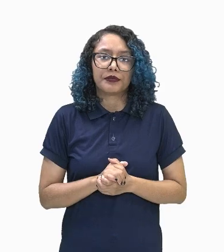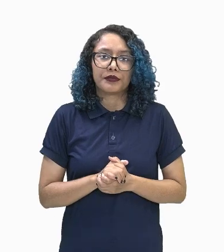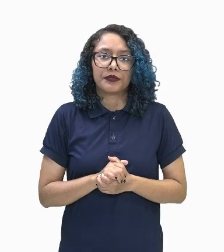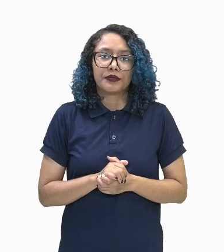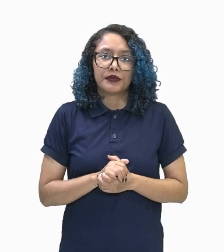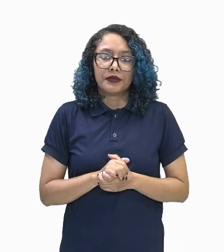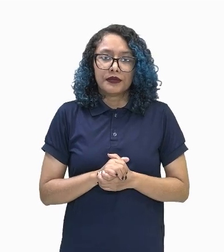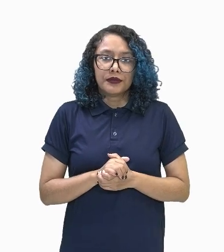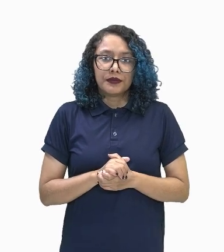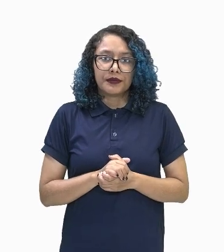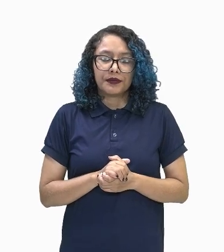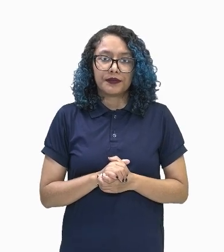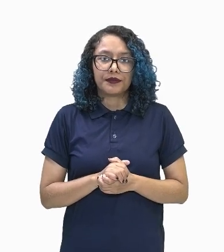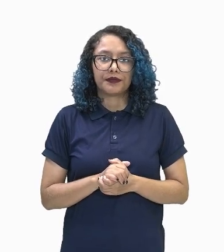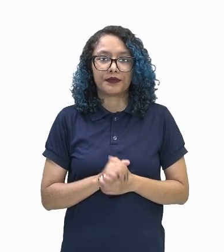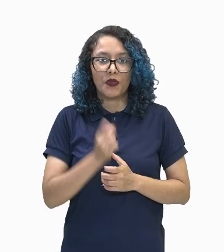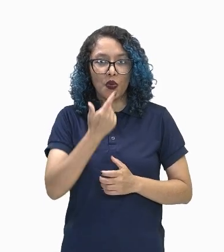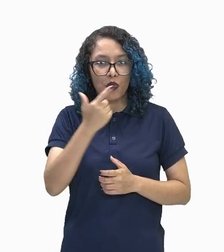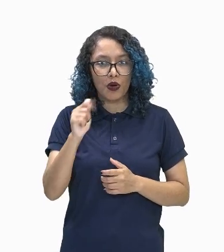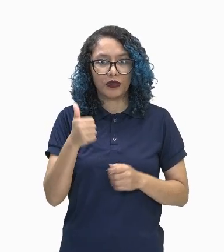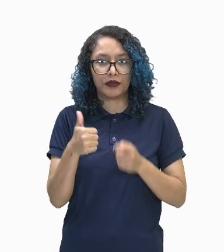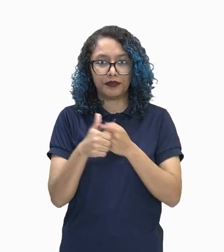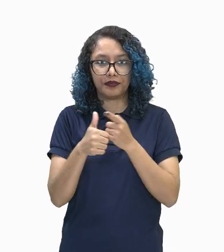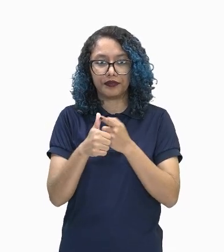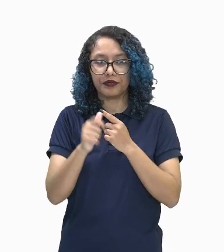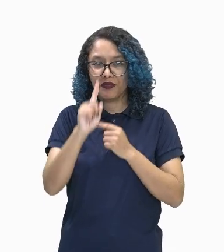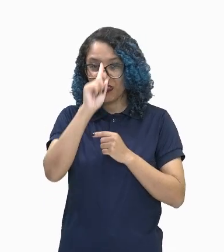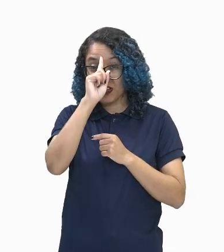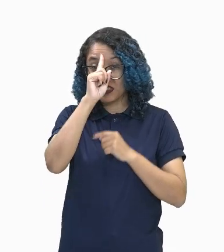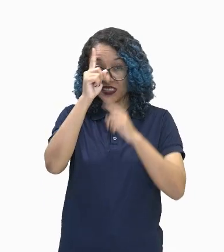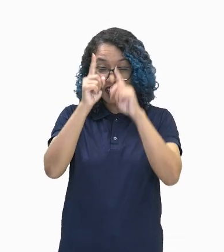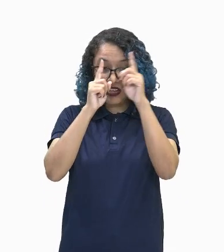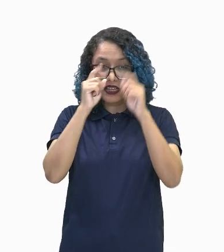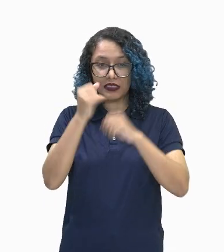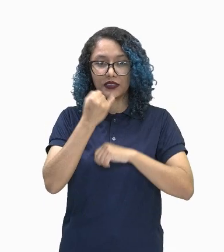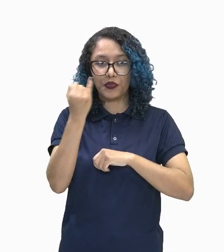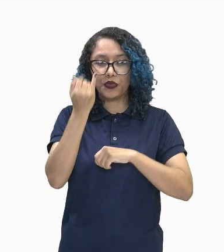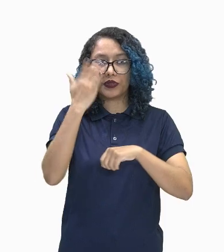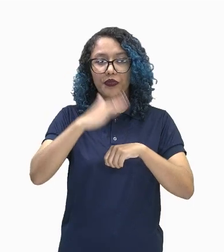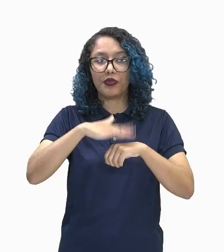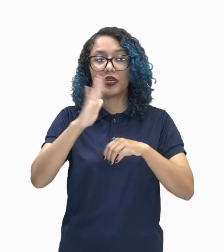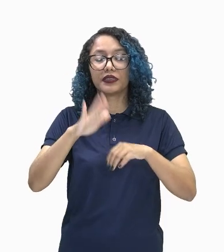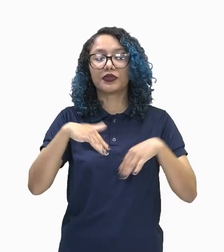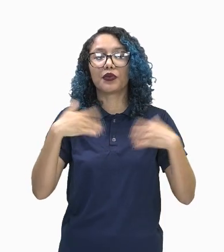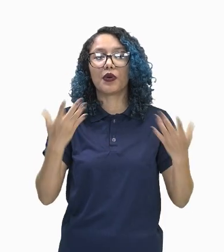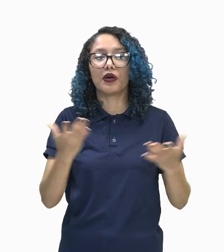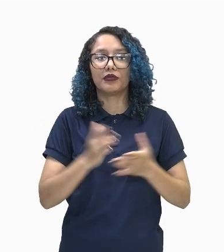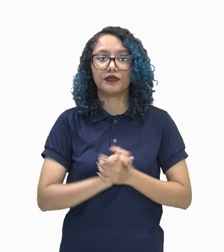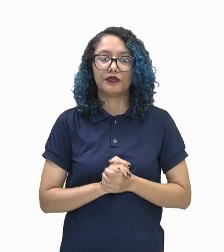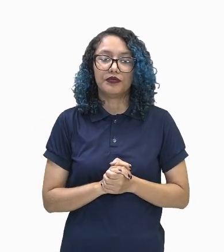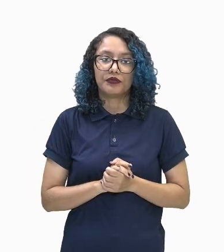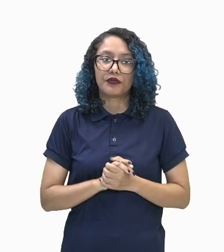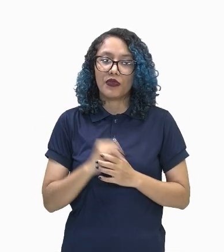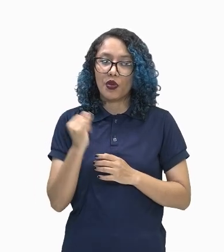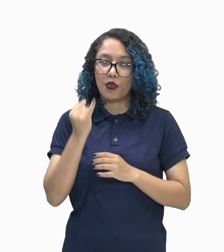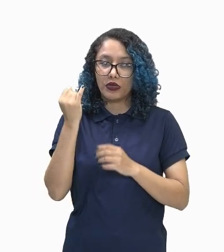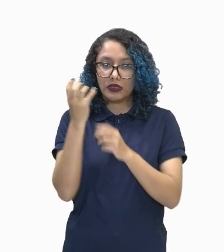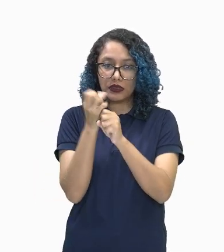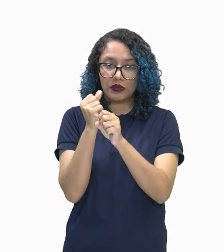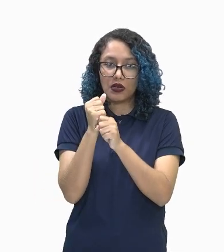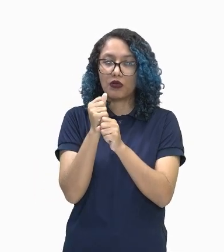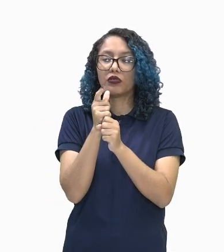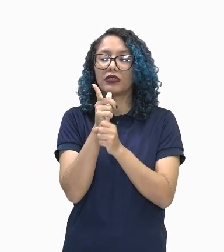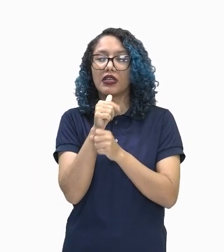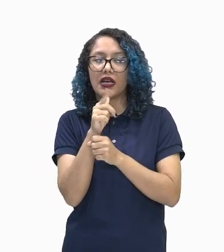Ideias mais importantes. A importância da pegada hídrica como indicador